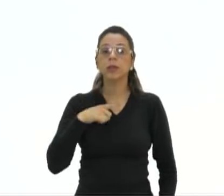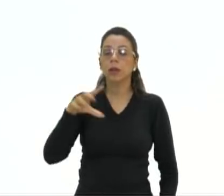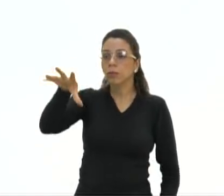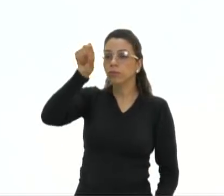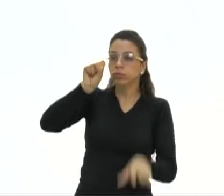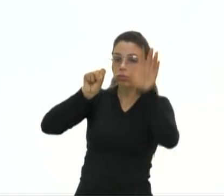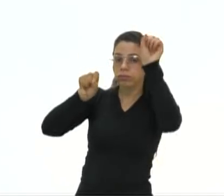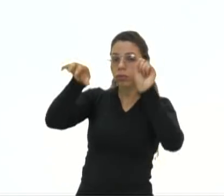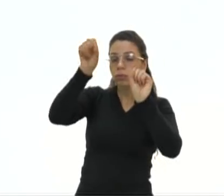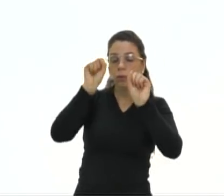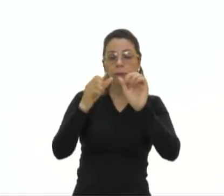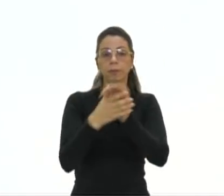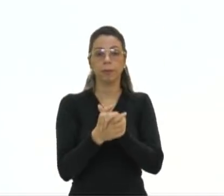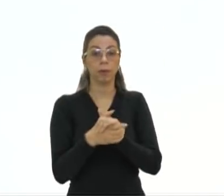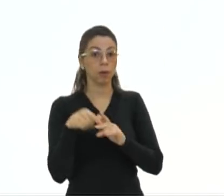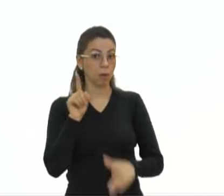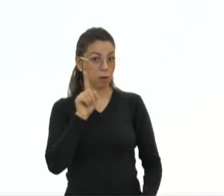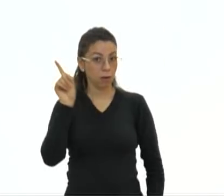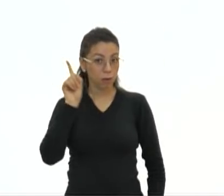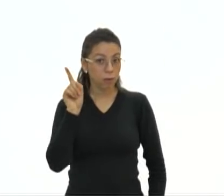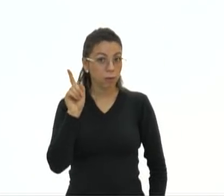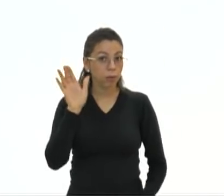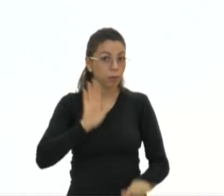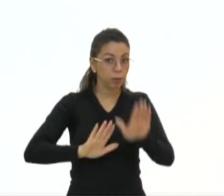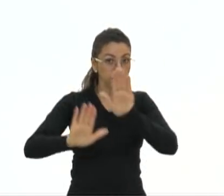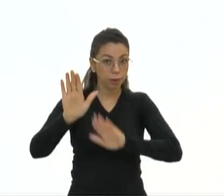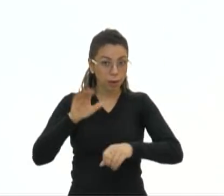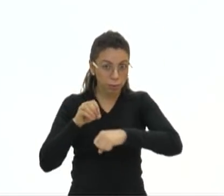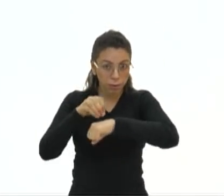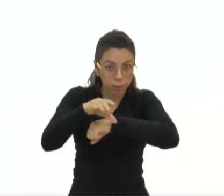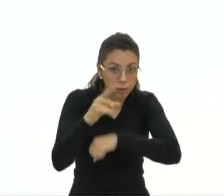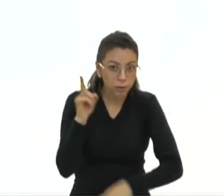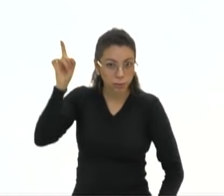Faça uma boa leitura, tem uma pegadinha nesse quiz e eu já volto.